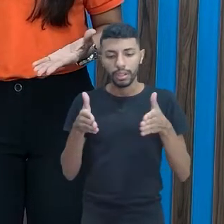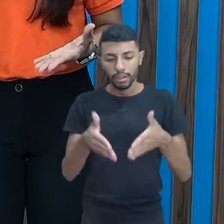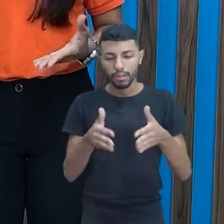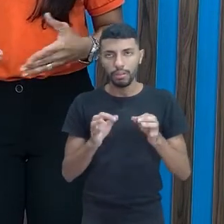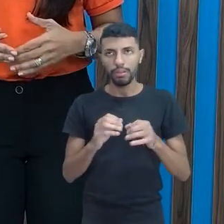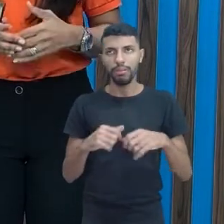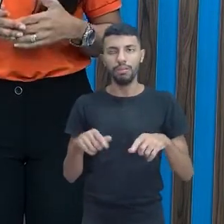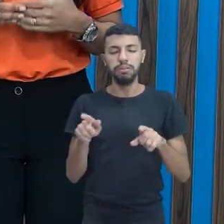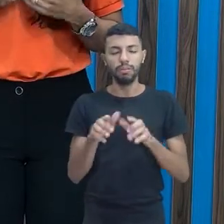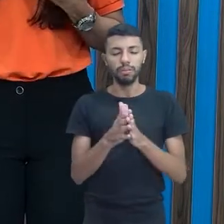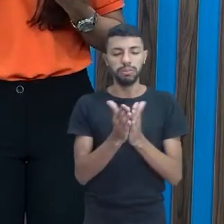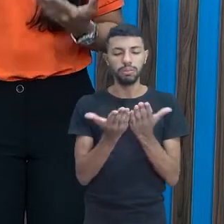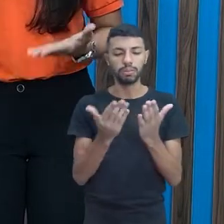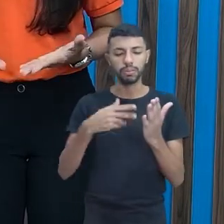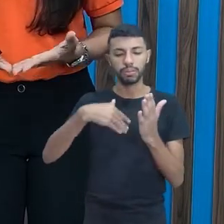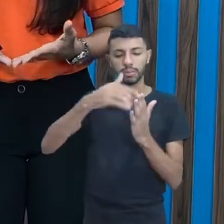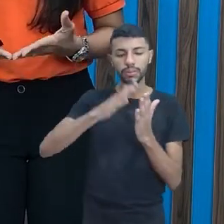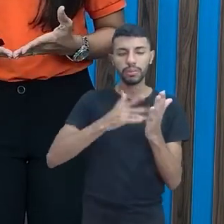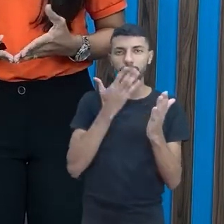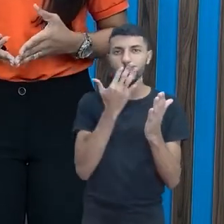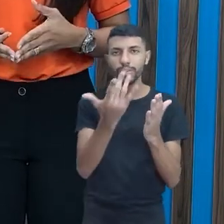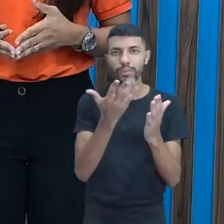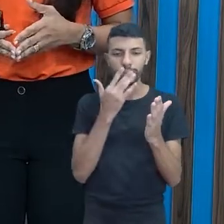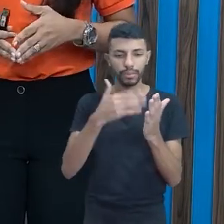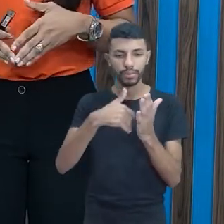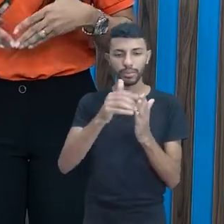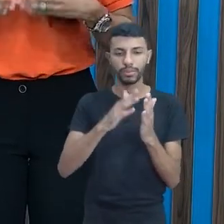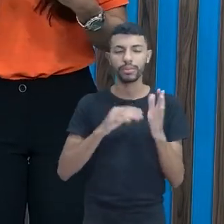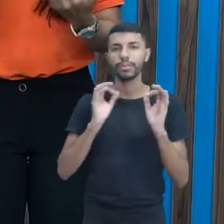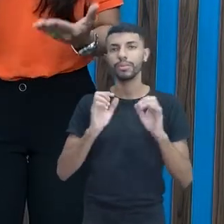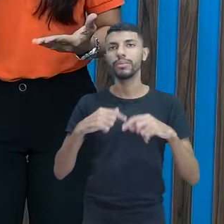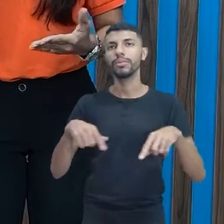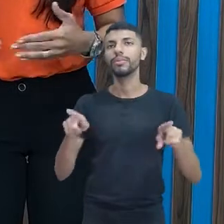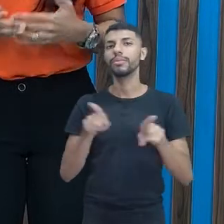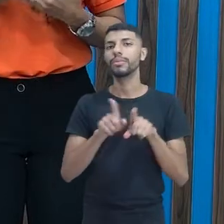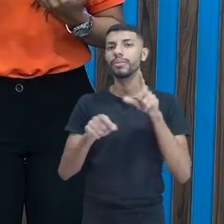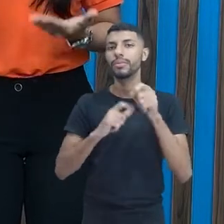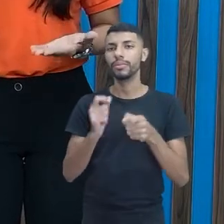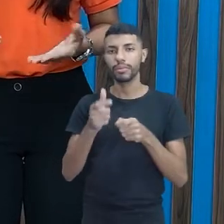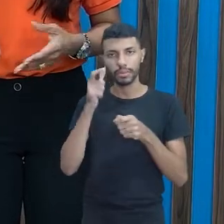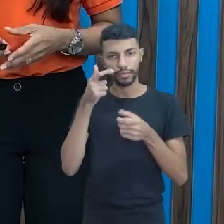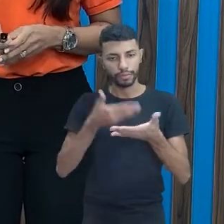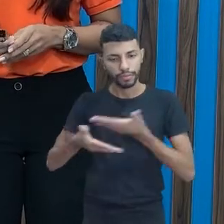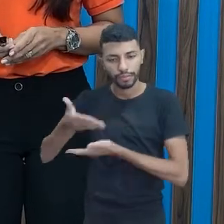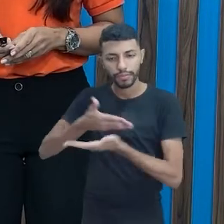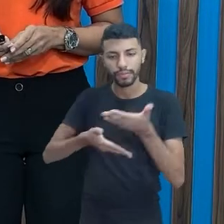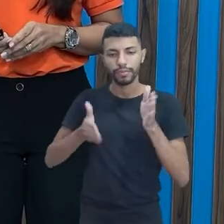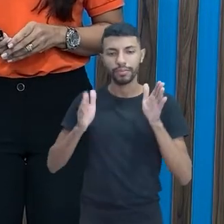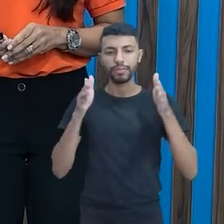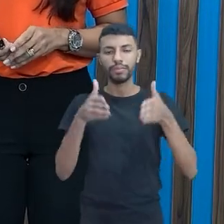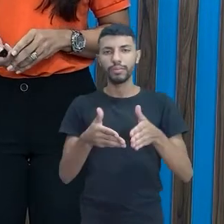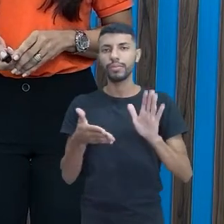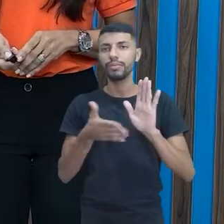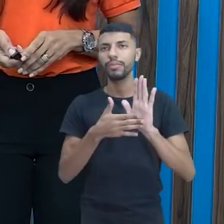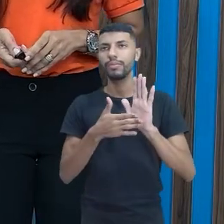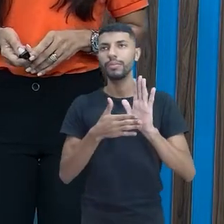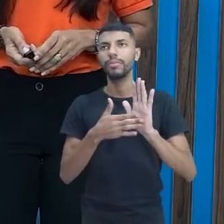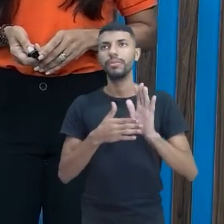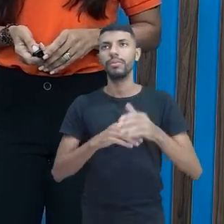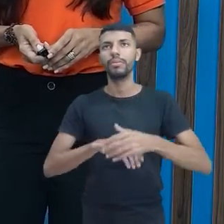colorir também, exercício de manutenção do foco, e interação, integração ao que está sendo proposto.